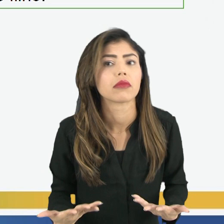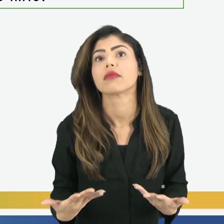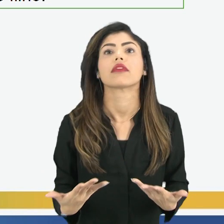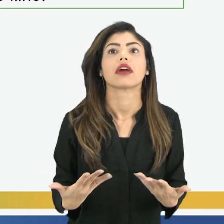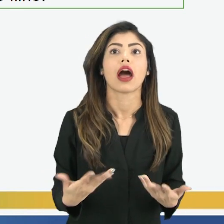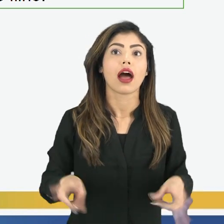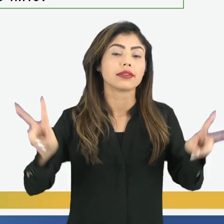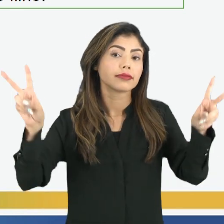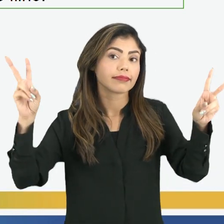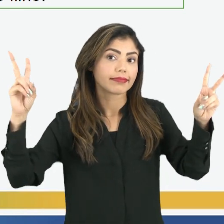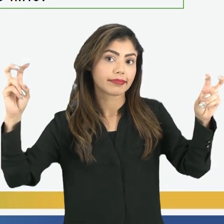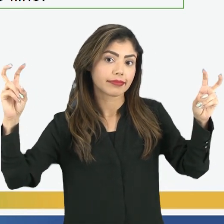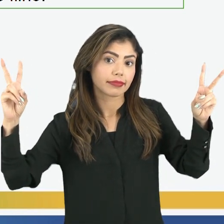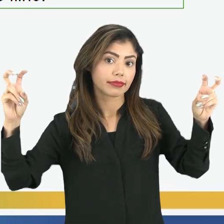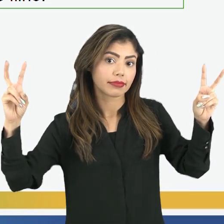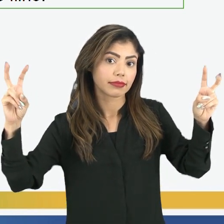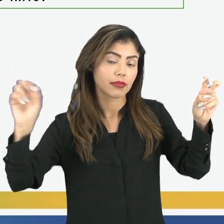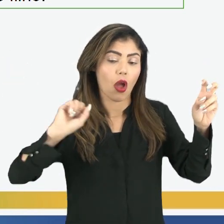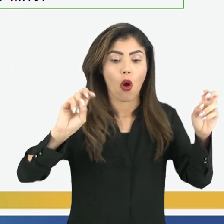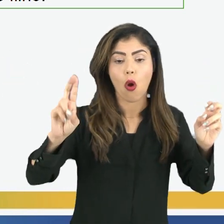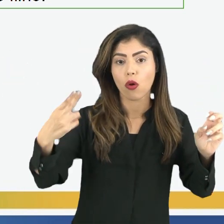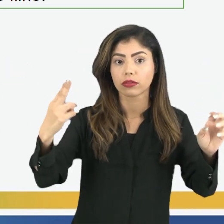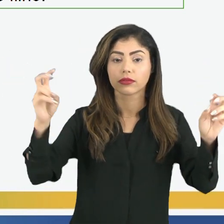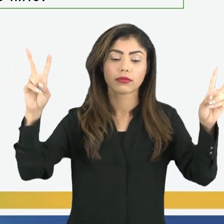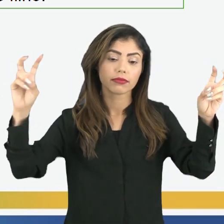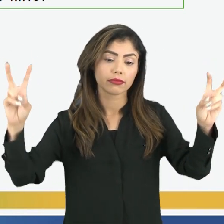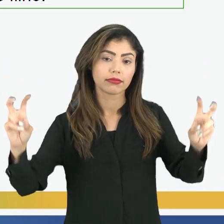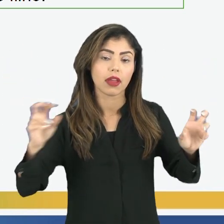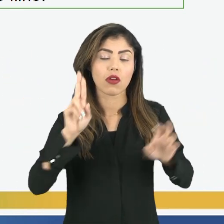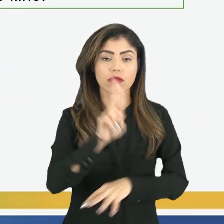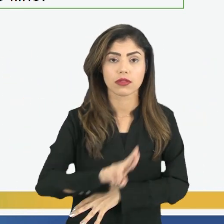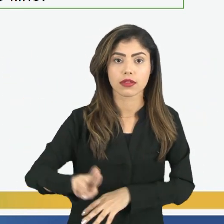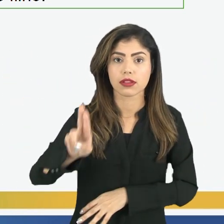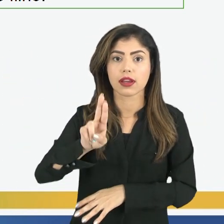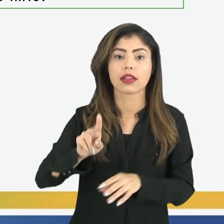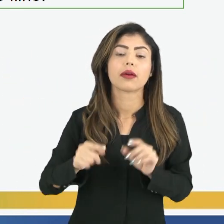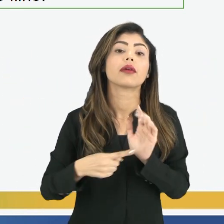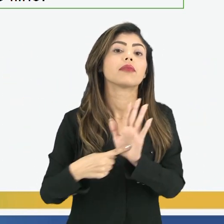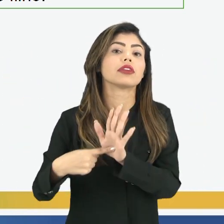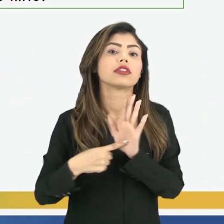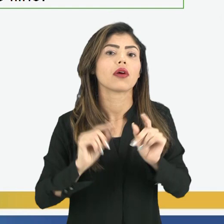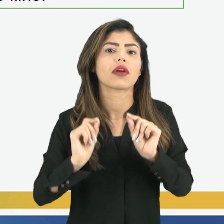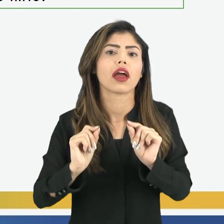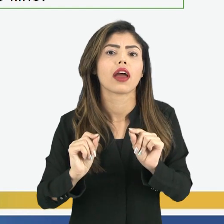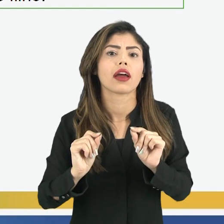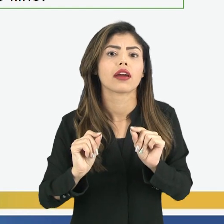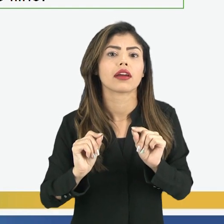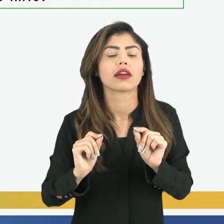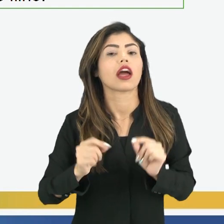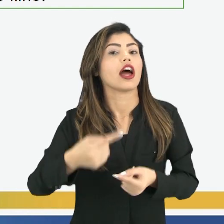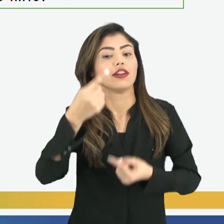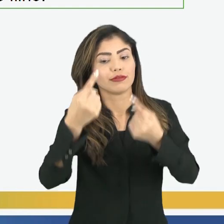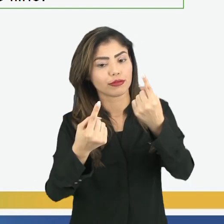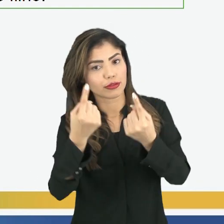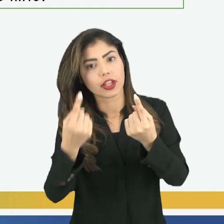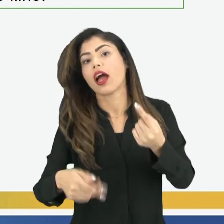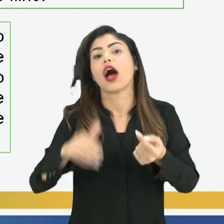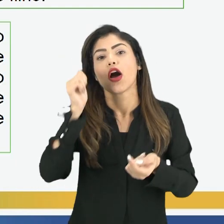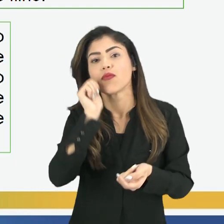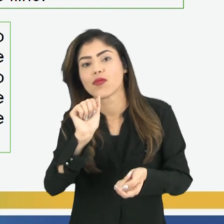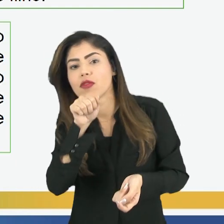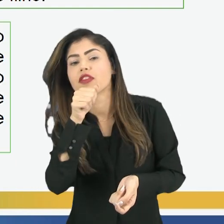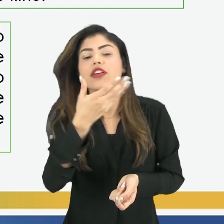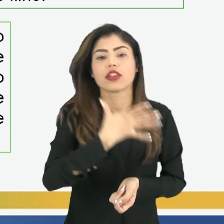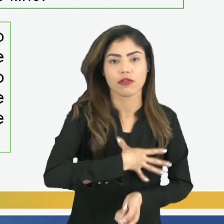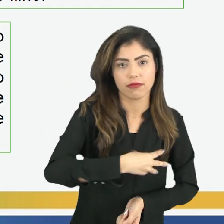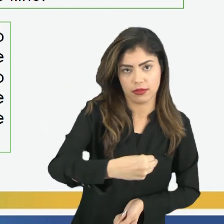aspas nesse trecho e em outros trechos do texto foram utilizadas para mostrar a fala dos 2 personagens, mãe e